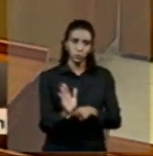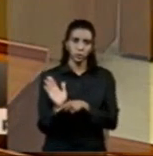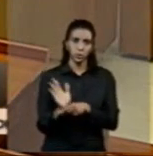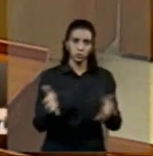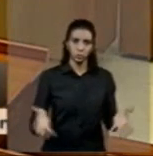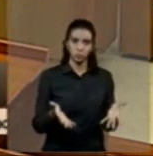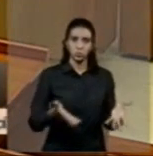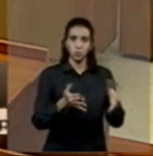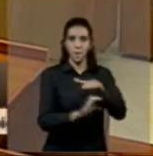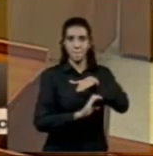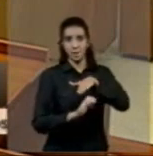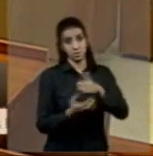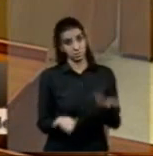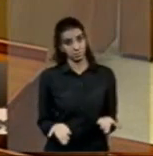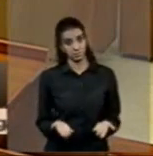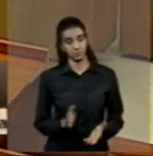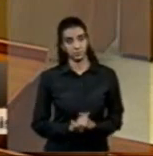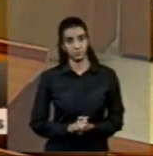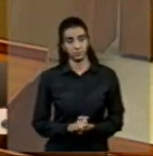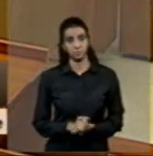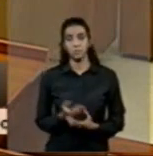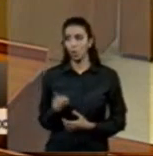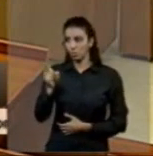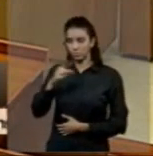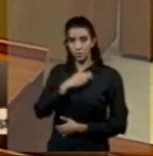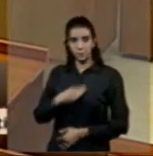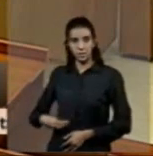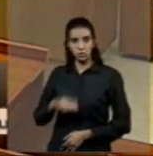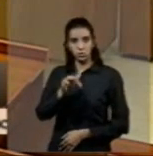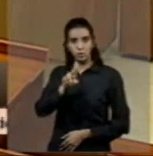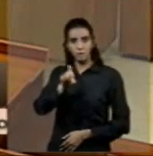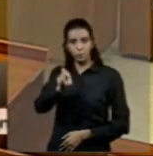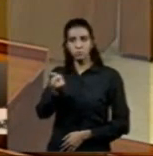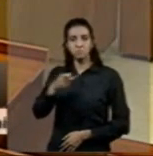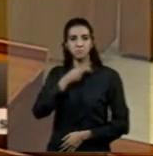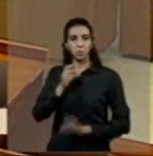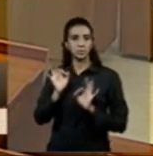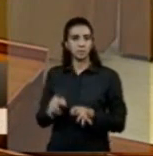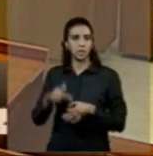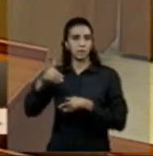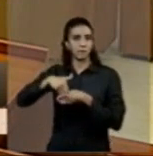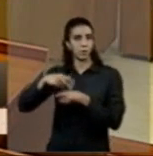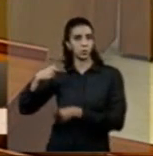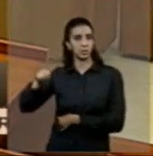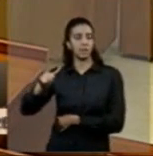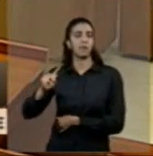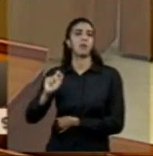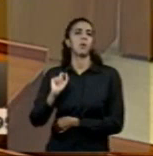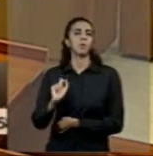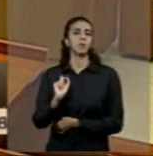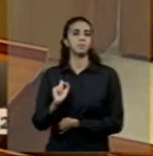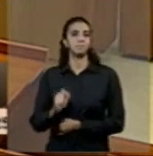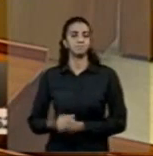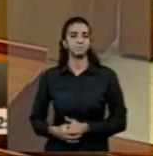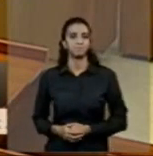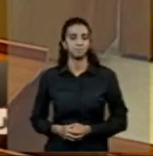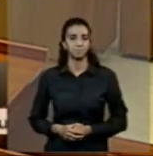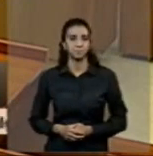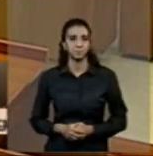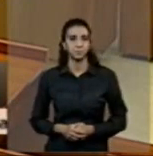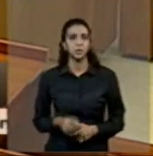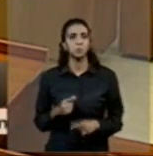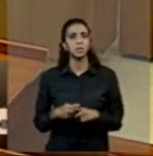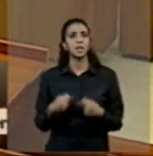Então, e o ministro Luiz Fux bem colocou o seu voto, é imprecisa, artificial,